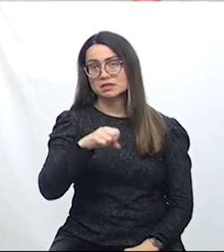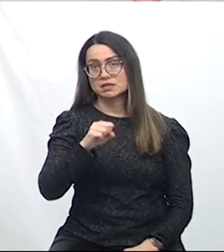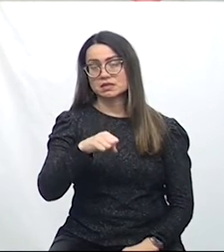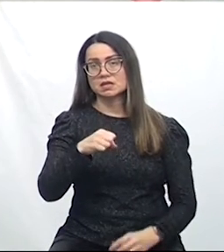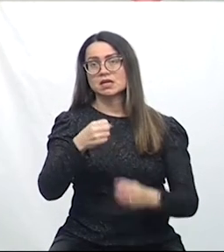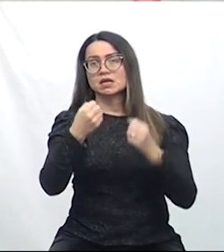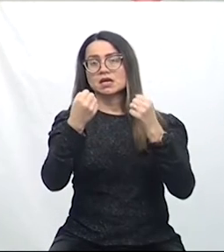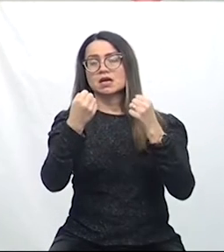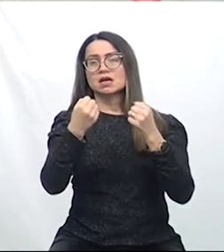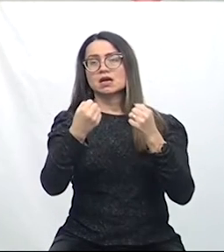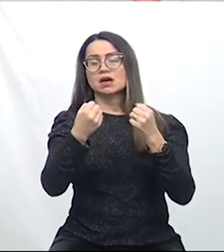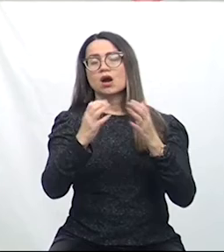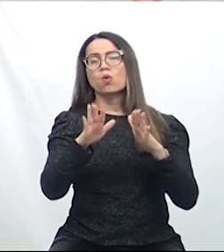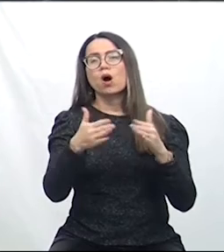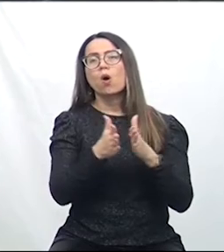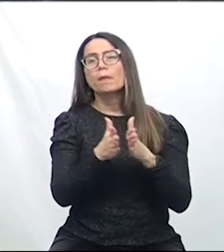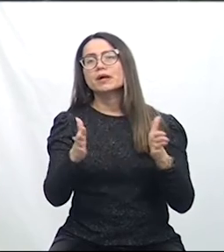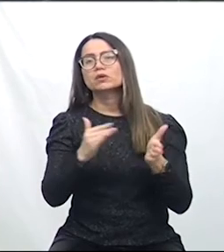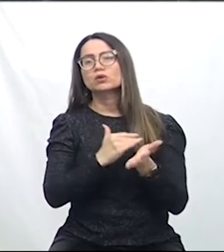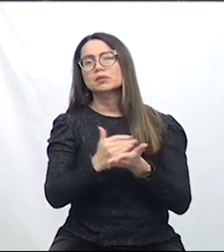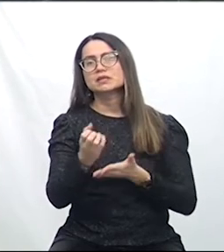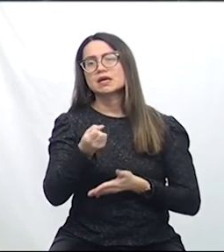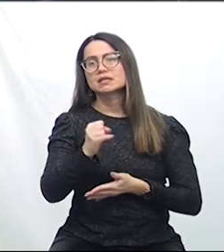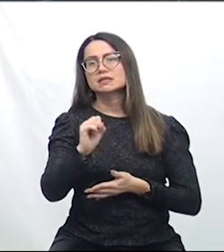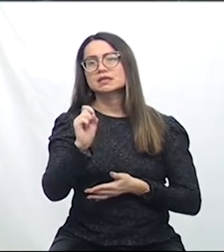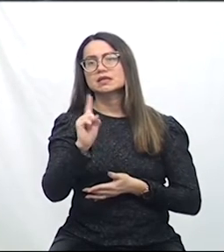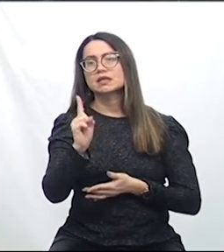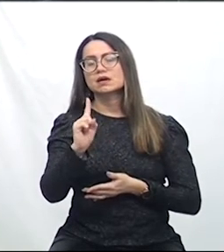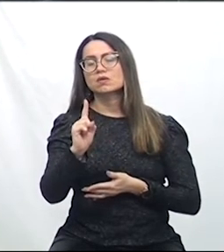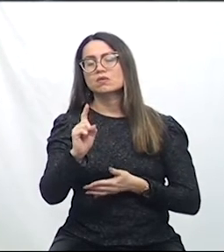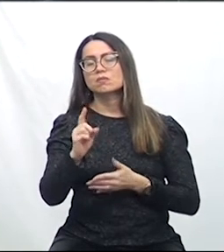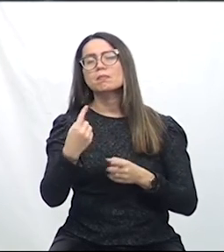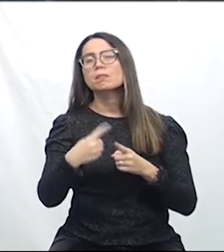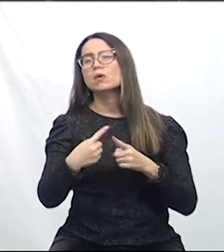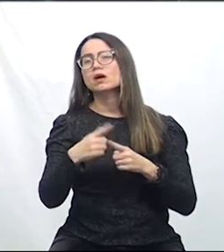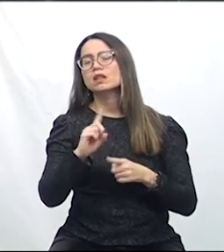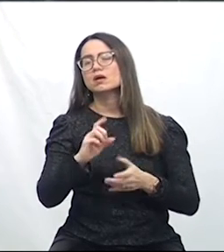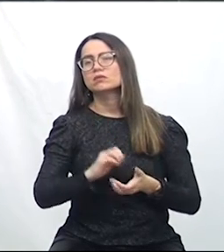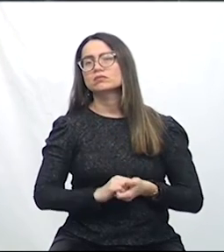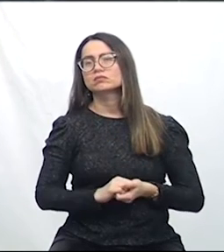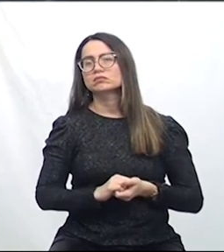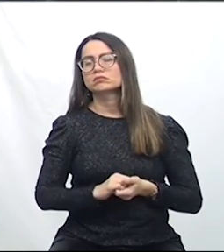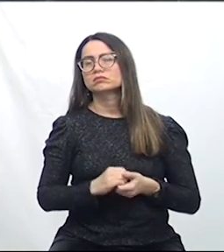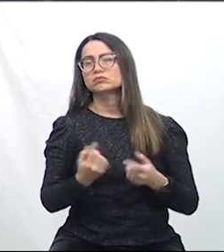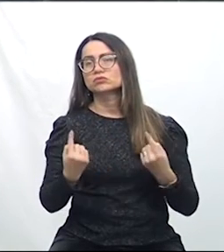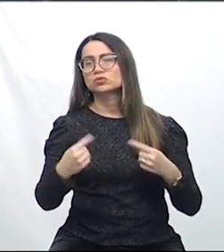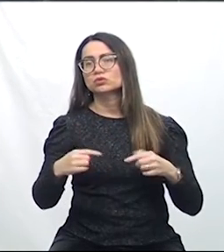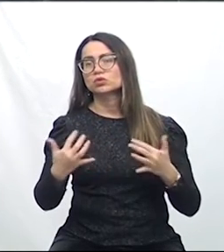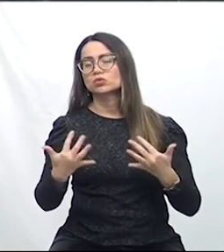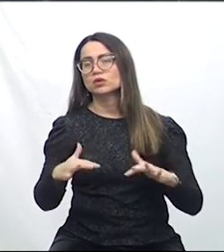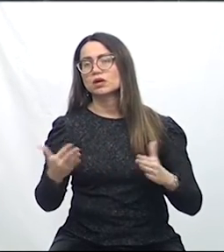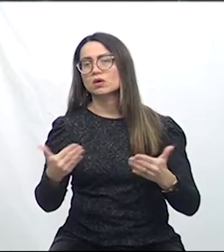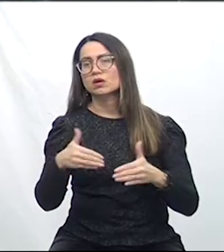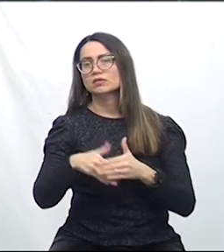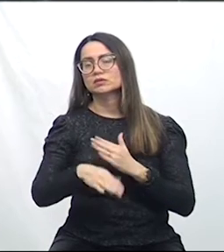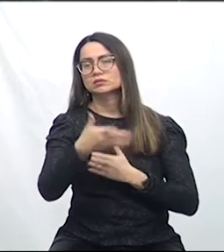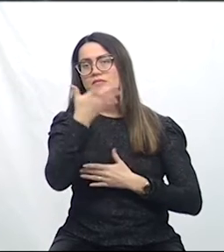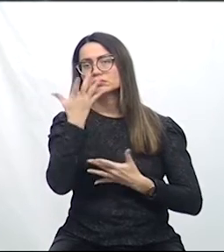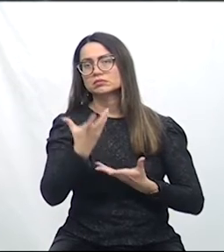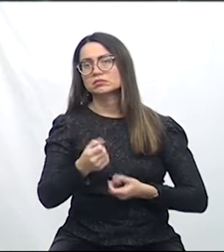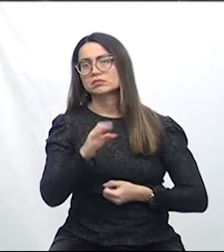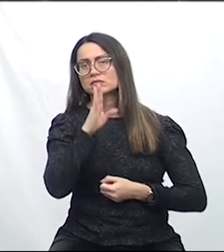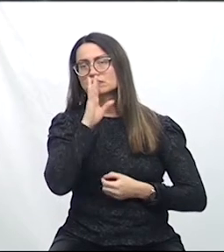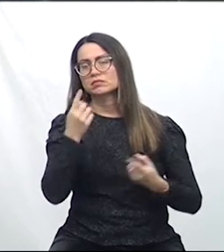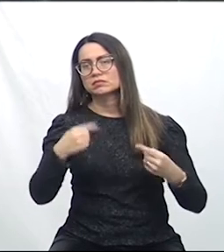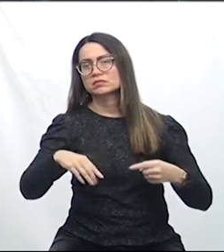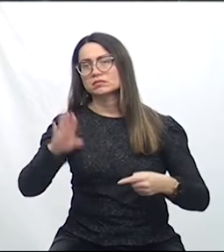negativa, justificar. O requerimento está em discussão. Não havendo quem queira discutir, está em votação. Se alvoraz permaneça como